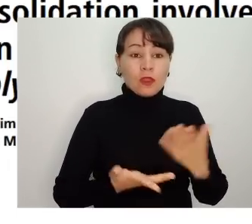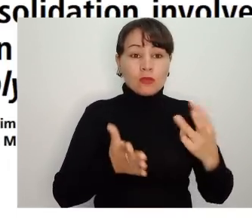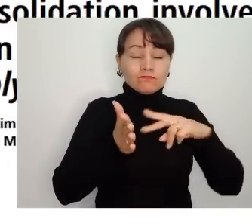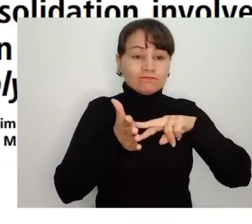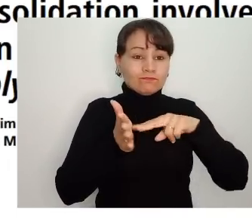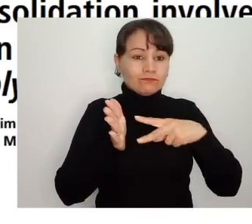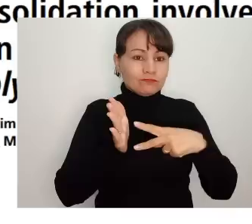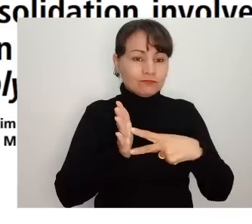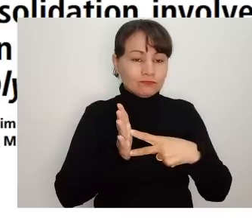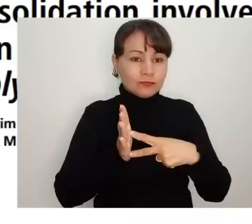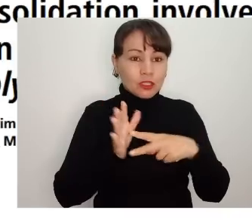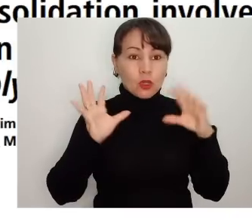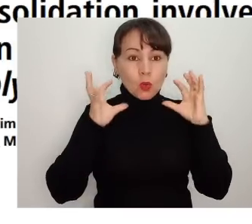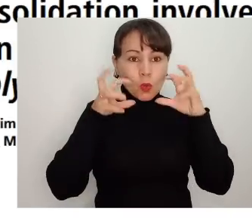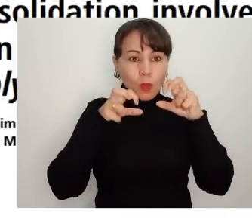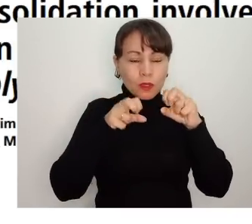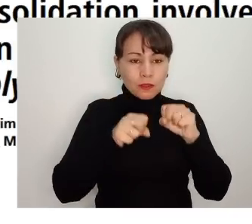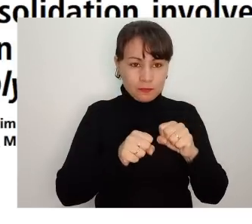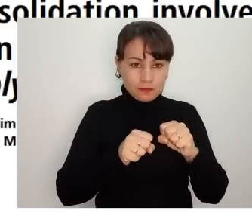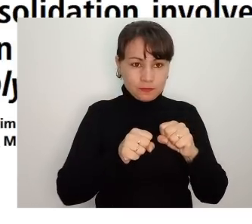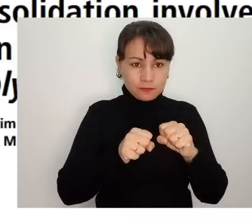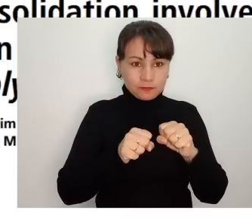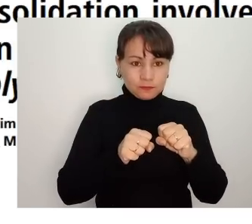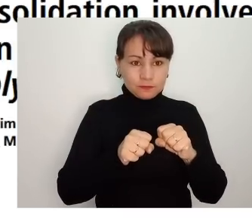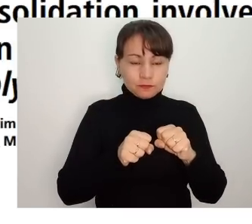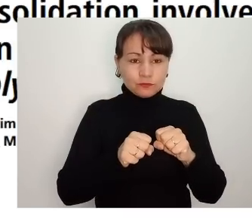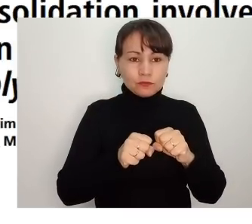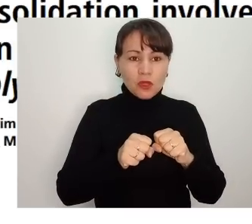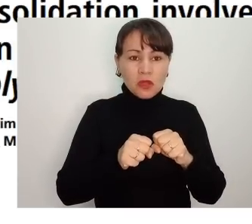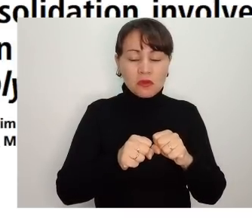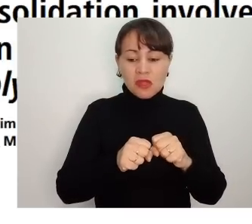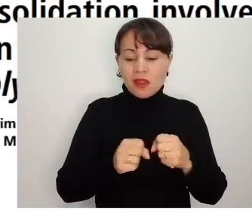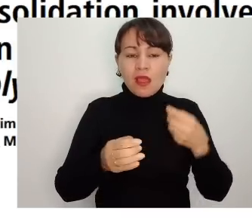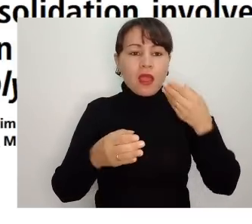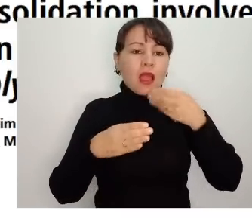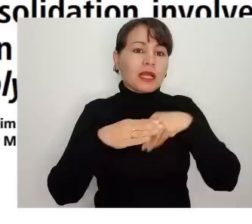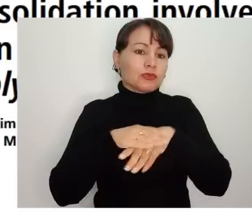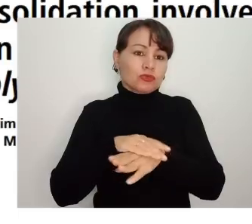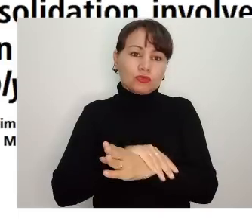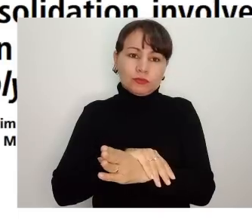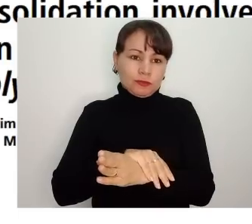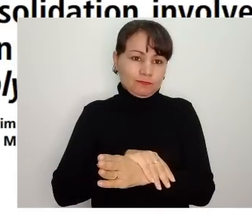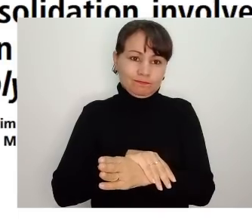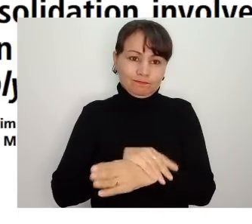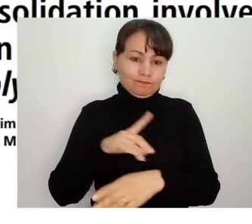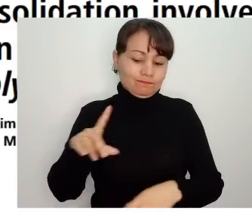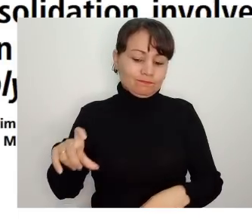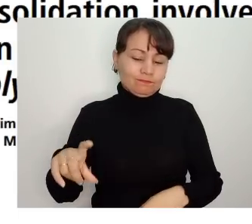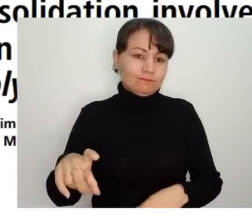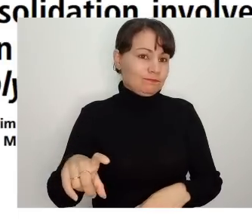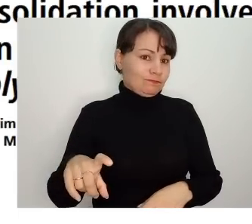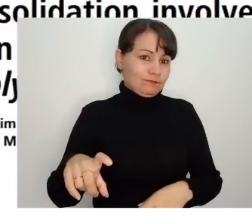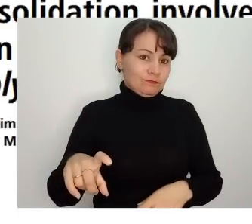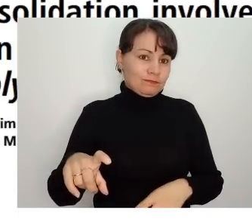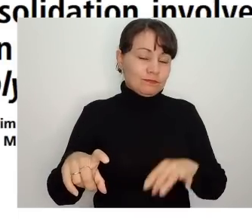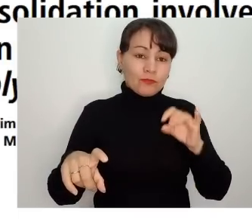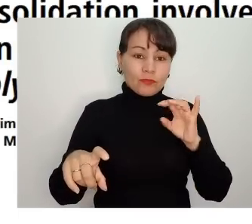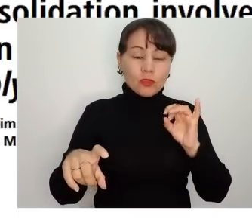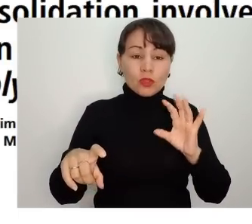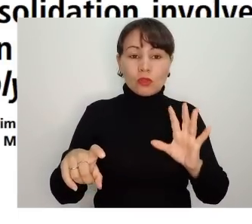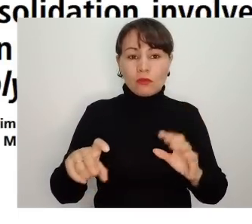Isso significa que o animal, ele habituou, ou seja, isso nós chamamos